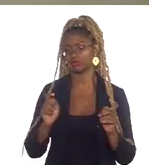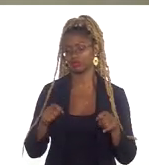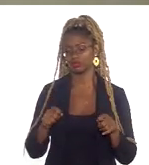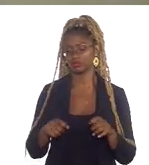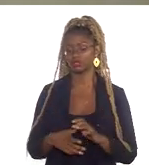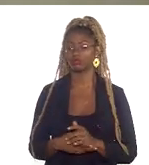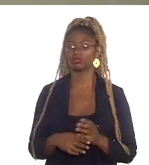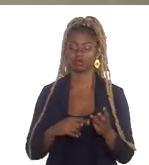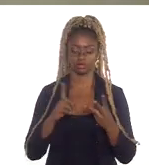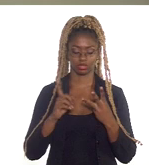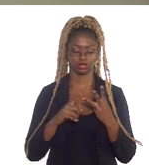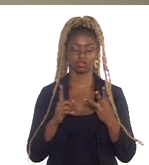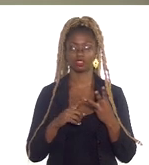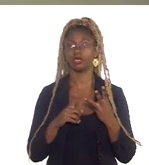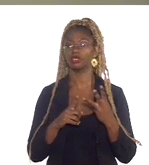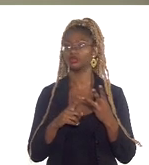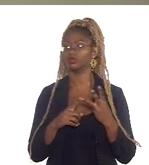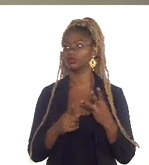Terceiro,